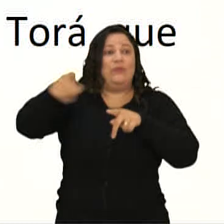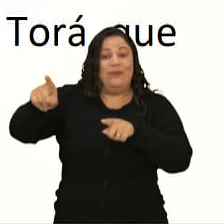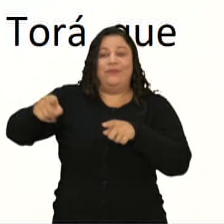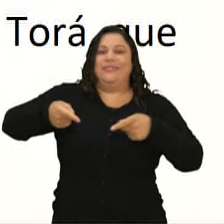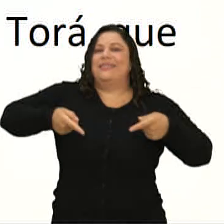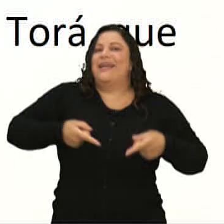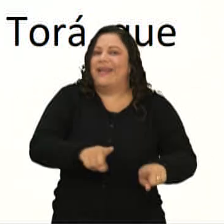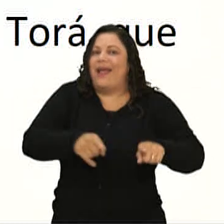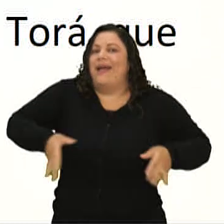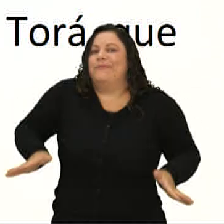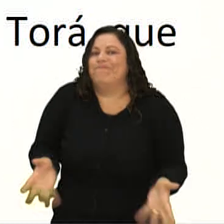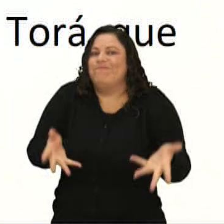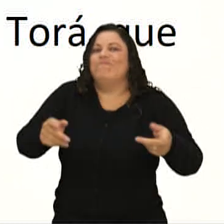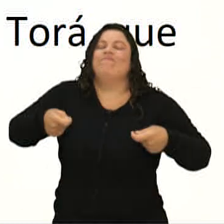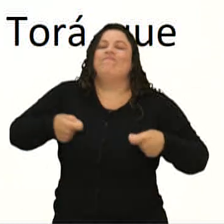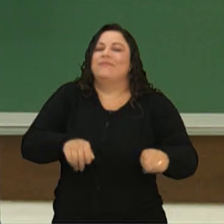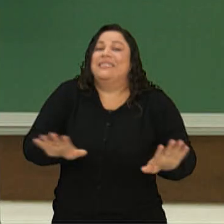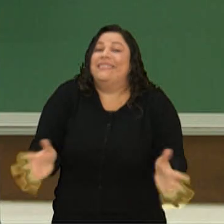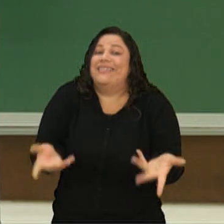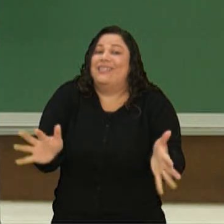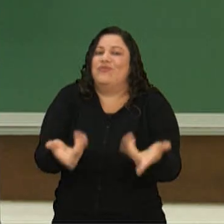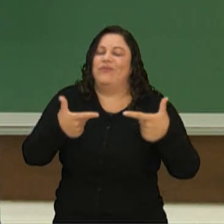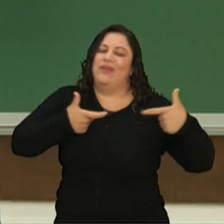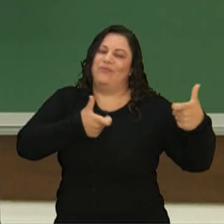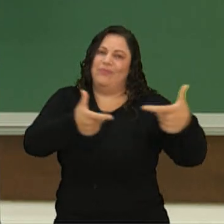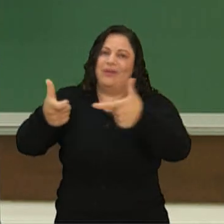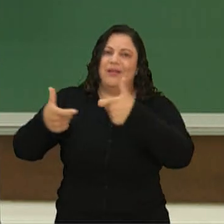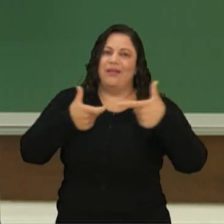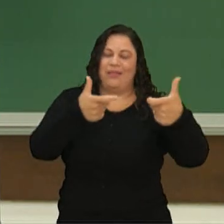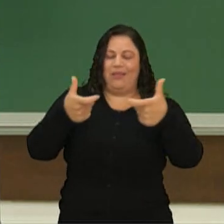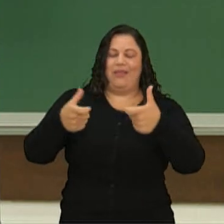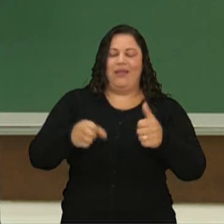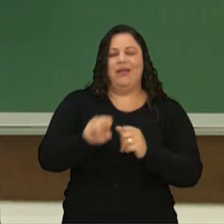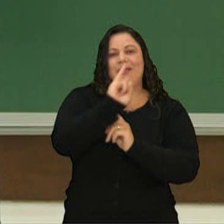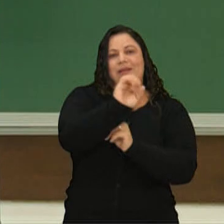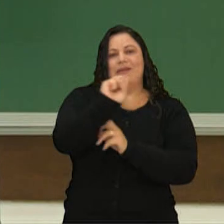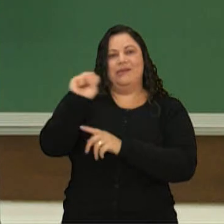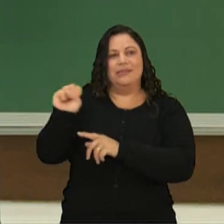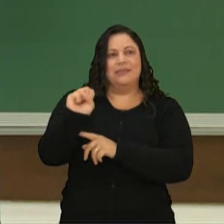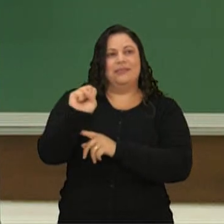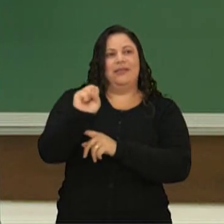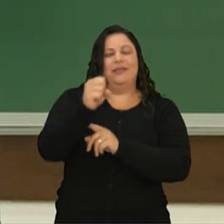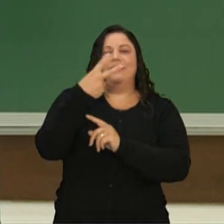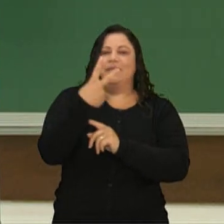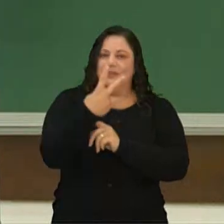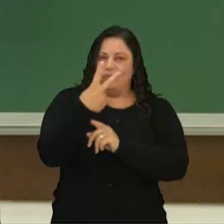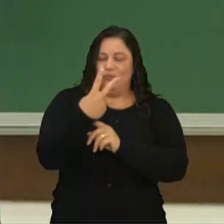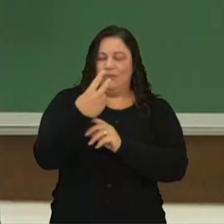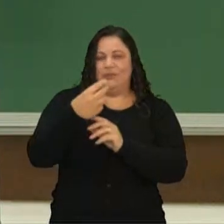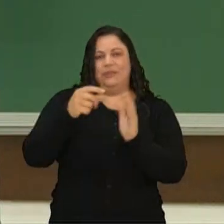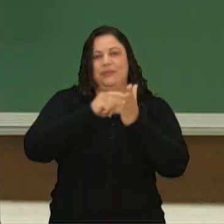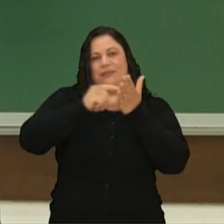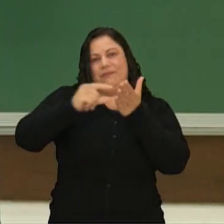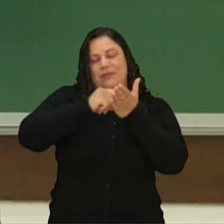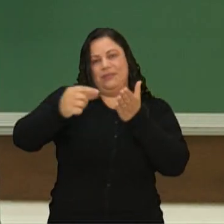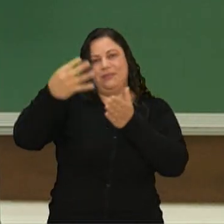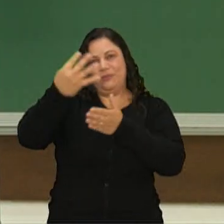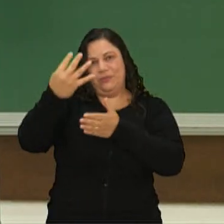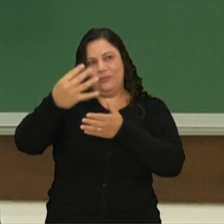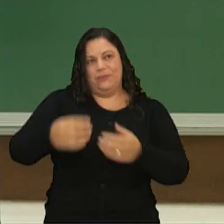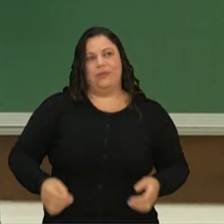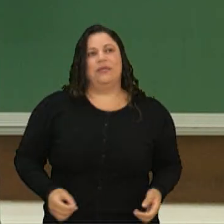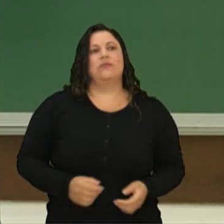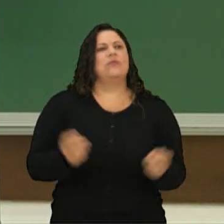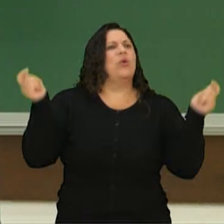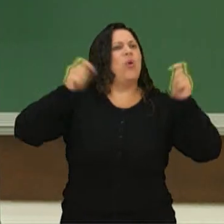Então aqui você tem uma referência, né, do livro de Isaías, onde ele coloca exatamente a